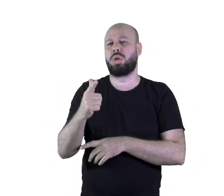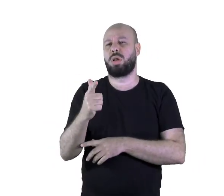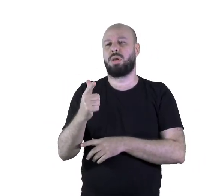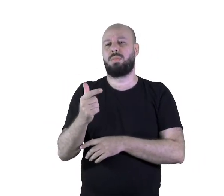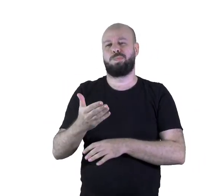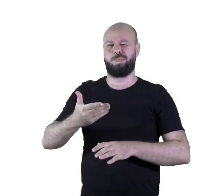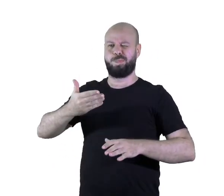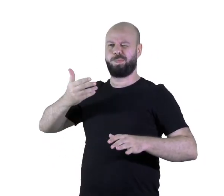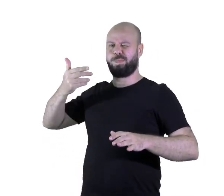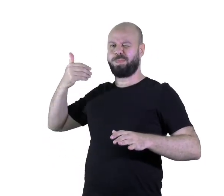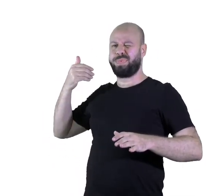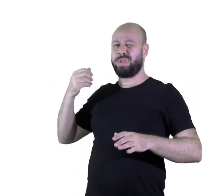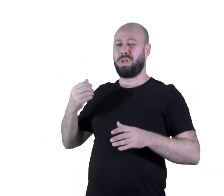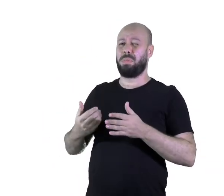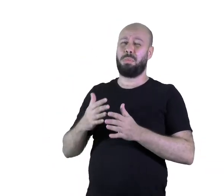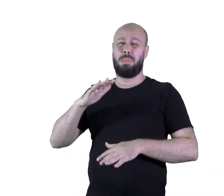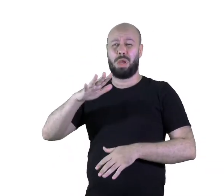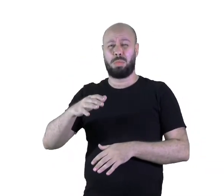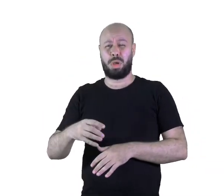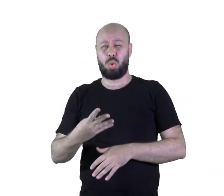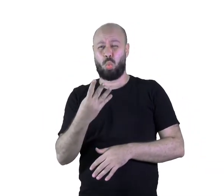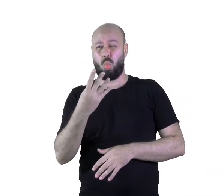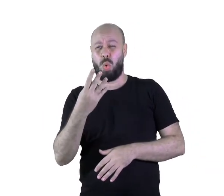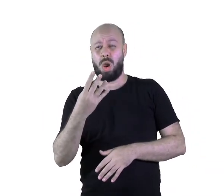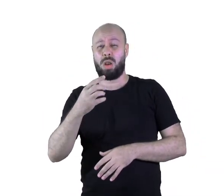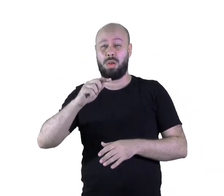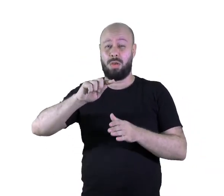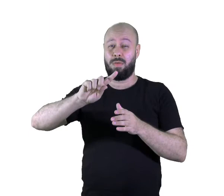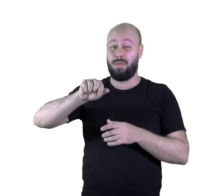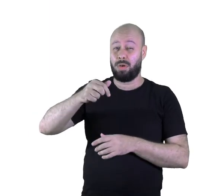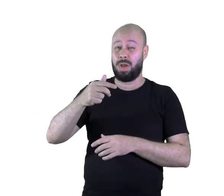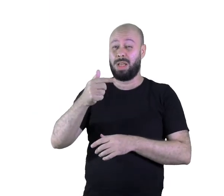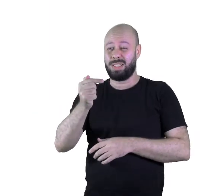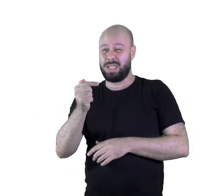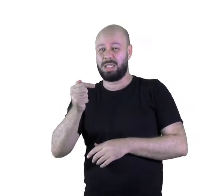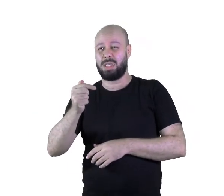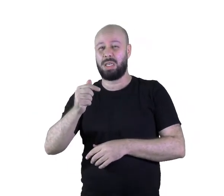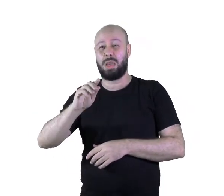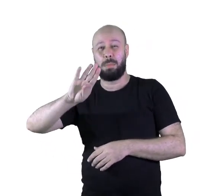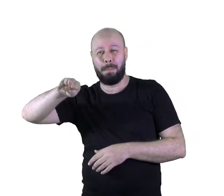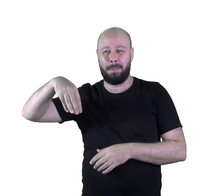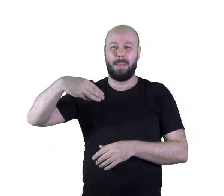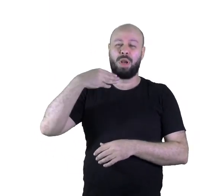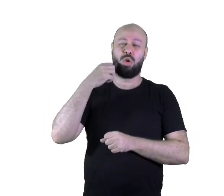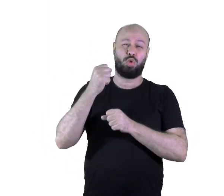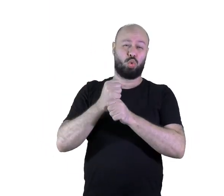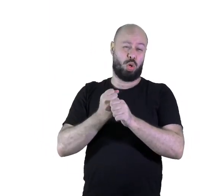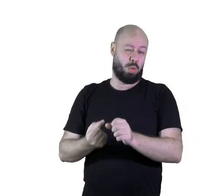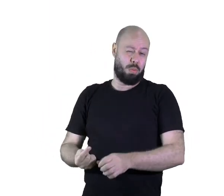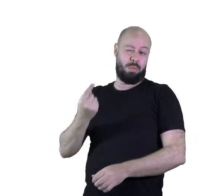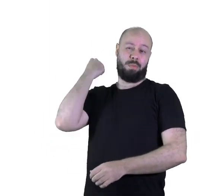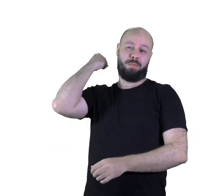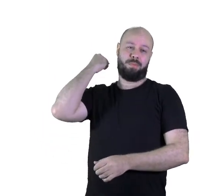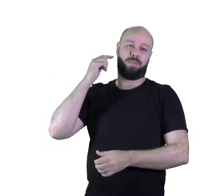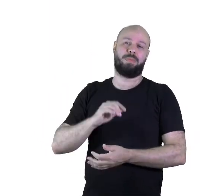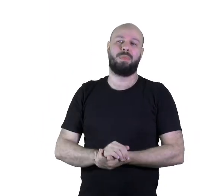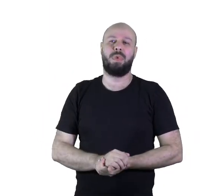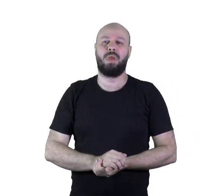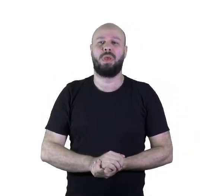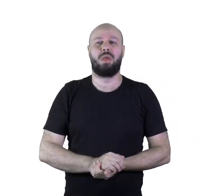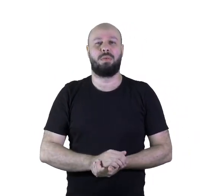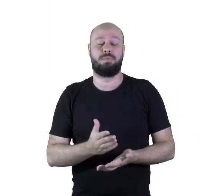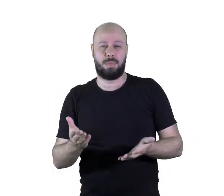origem do Sol, né? Há mais ou menos 4,7 bilhões de anos, né, atrás, lá na origem